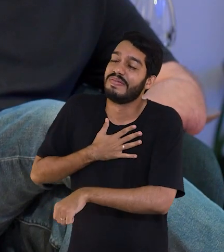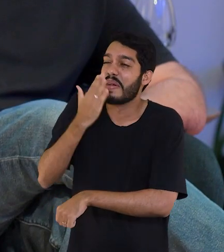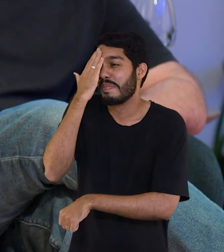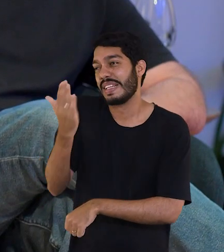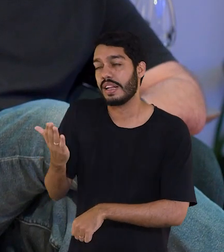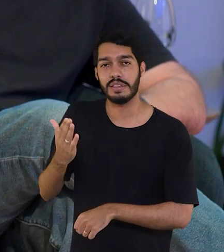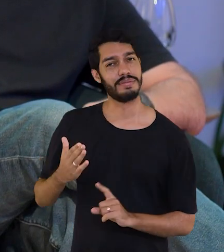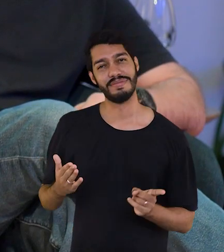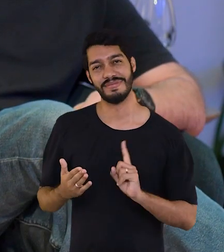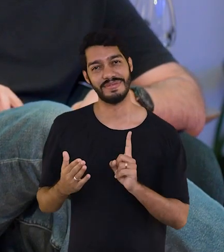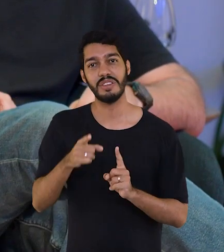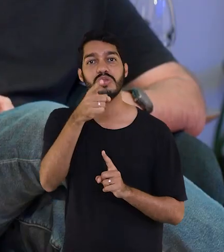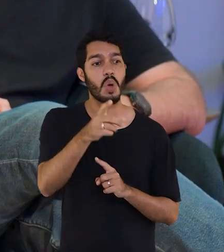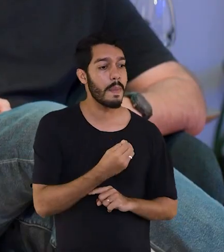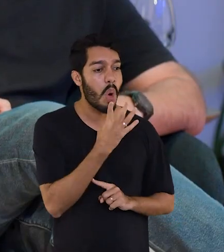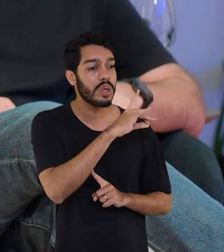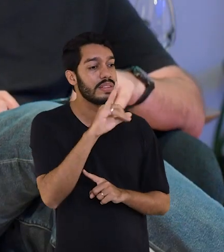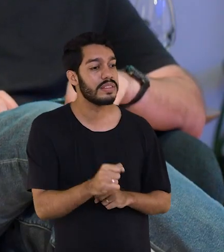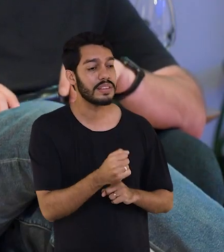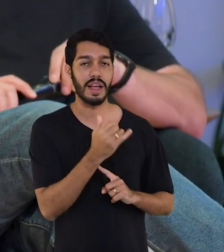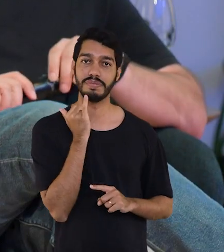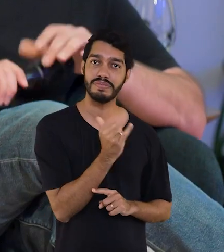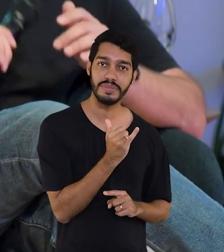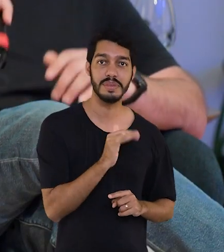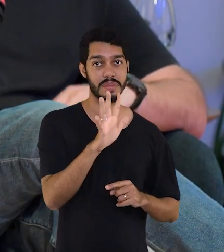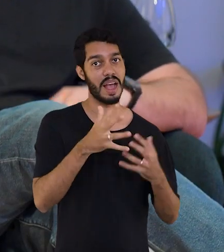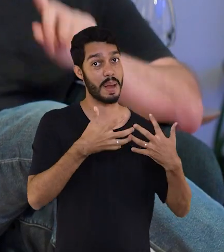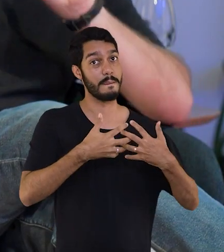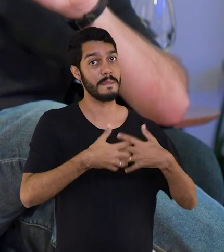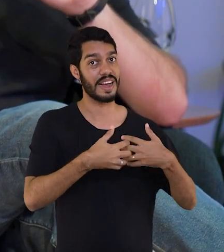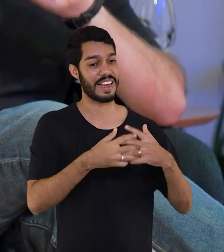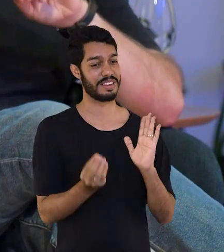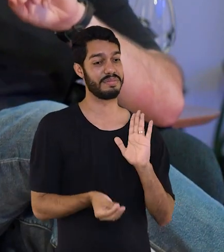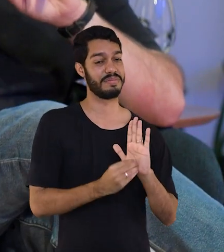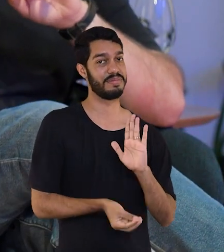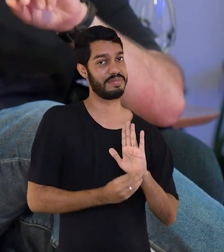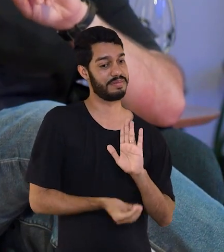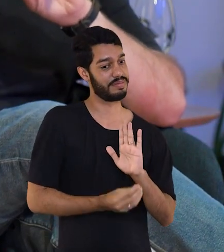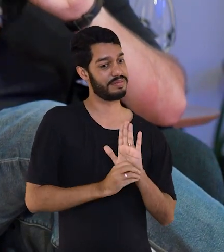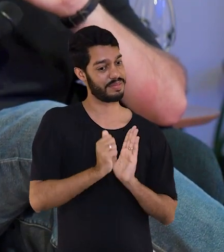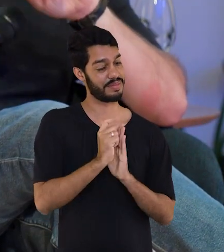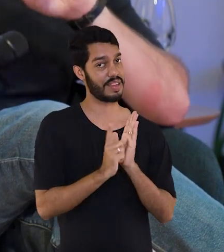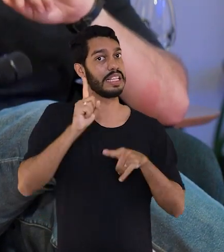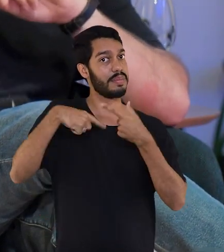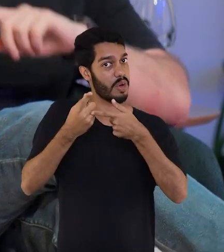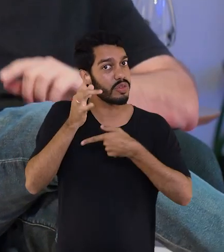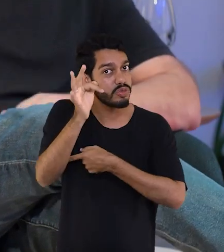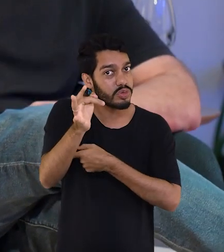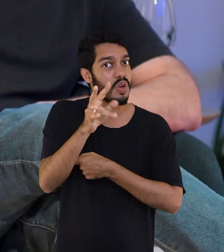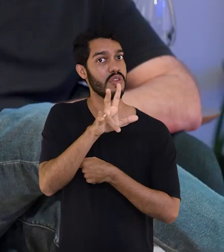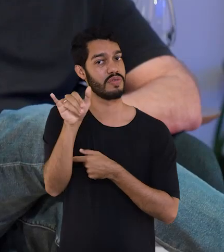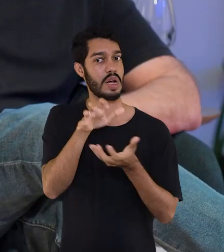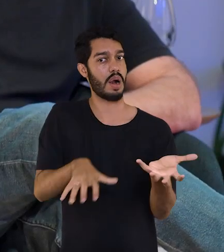como um sentimento, né? Ela não vai te dar uma resposta melhor só porque você deu bom dia para ela. Mas as máquinas estão anotando quem dá bom dia. Elas estão anotando. Quem dá bom dia.